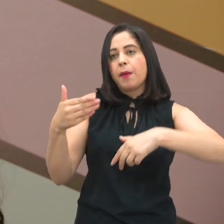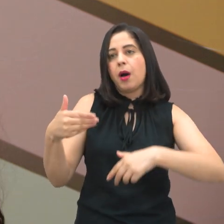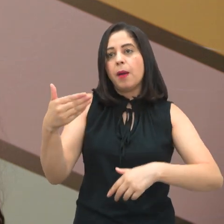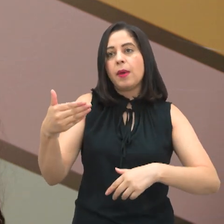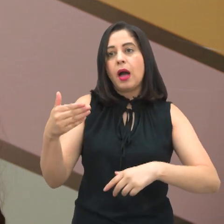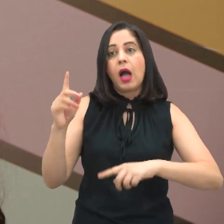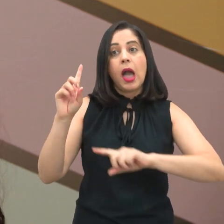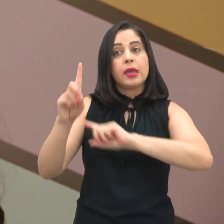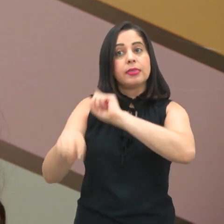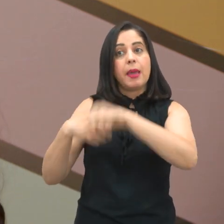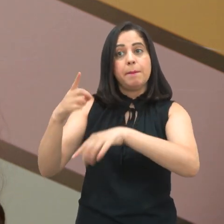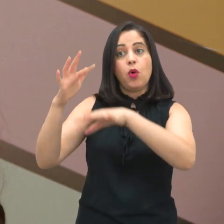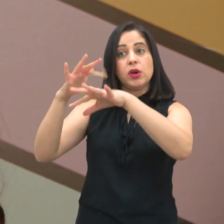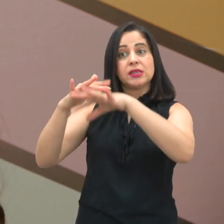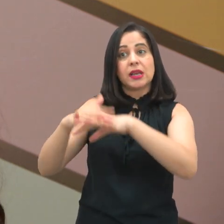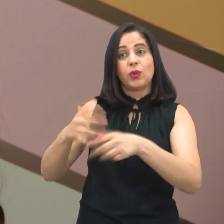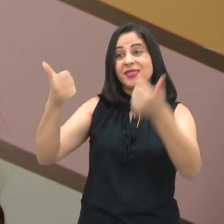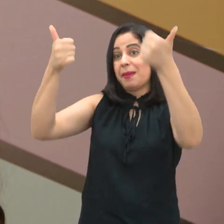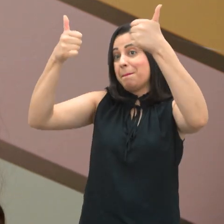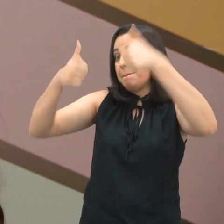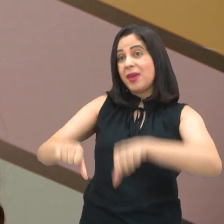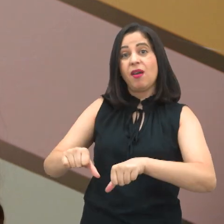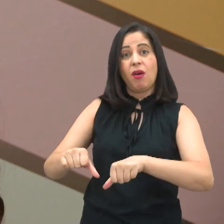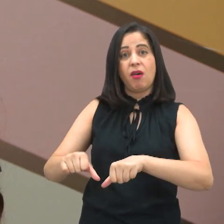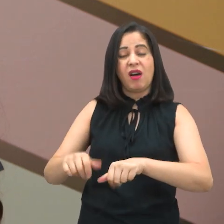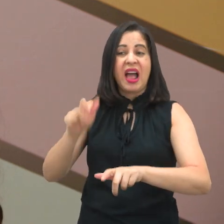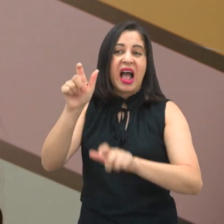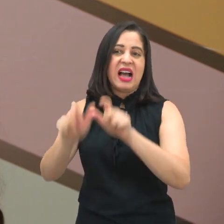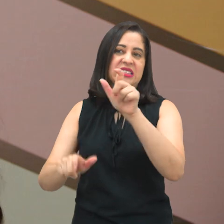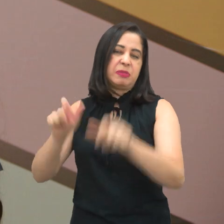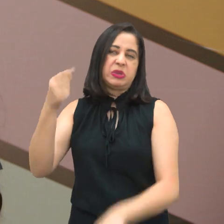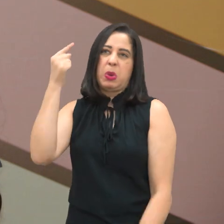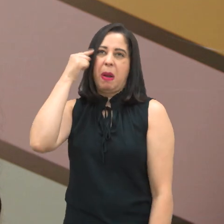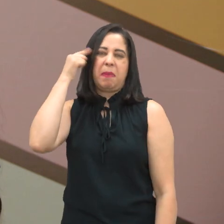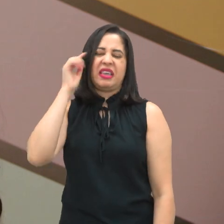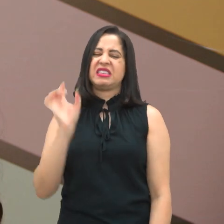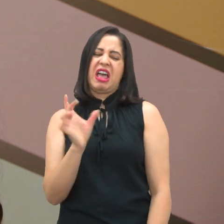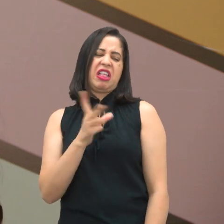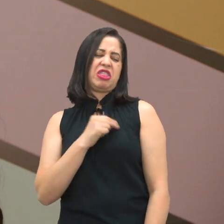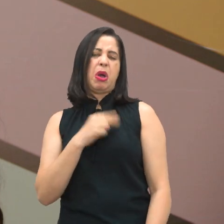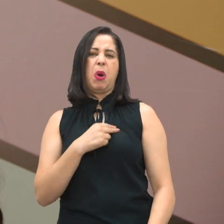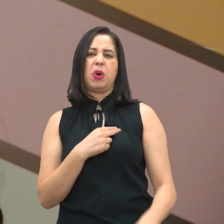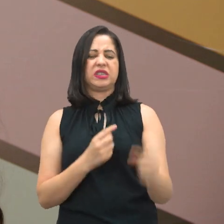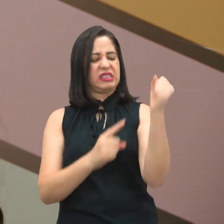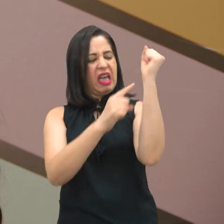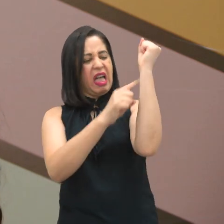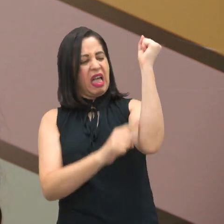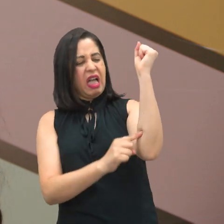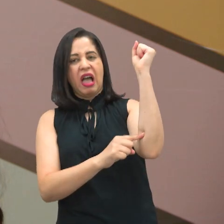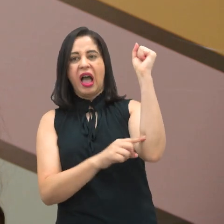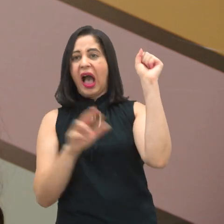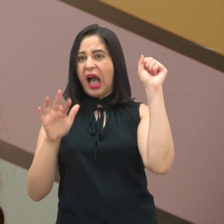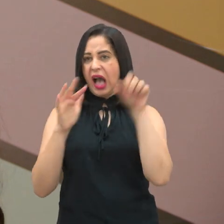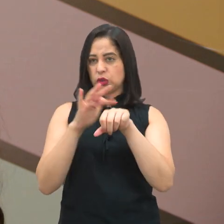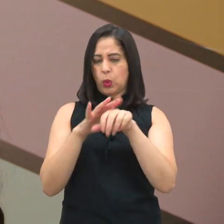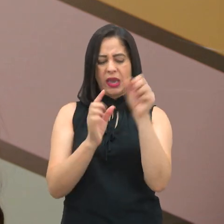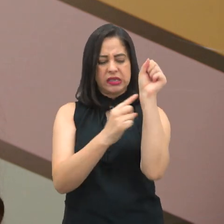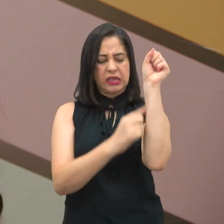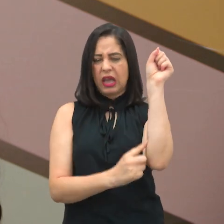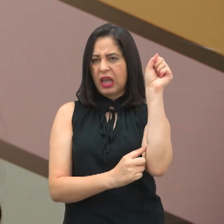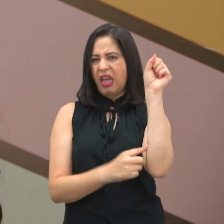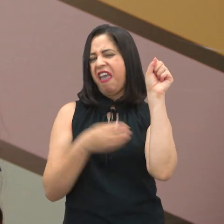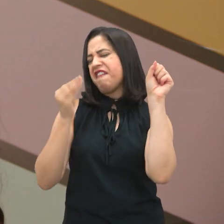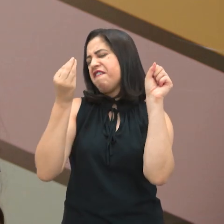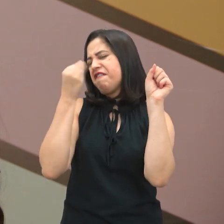ter danos graves, né? Então, as pessoas banalizam, acham que sífilis é doença banal. Não, ela pode matar, inclusive. É uma